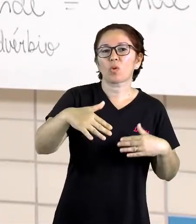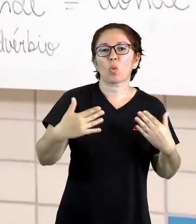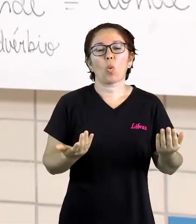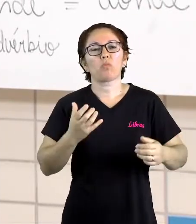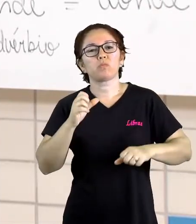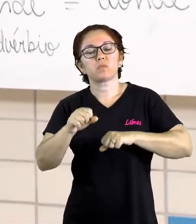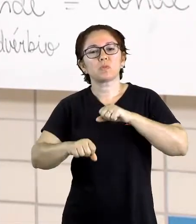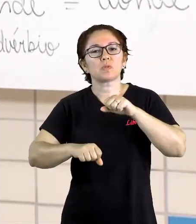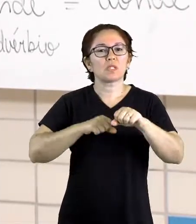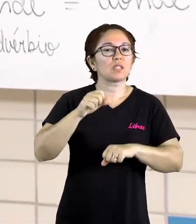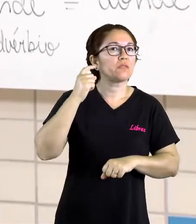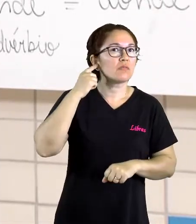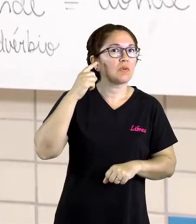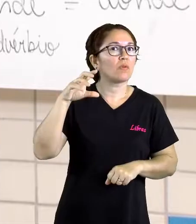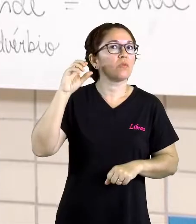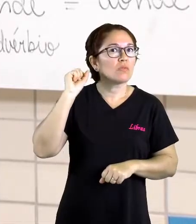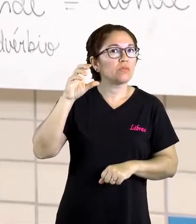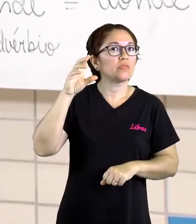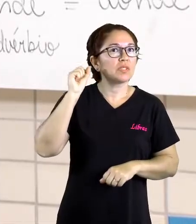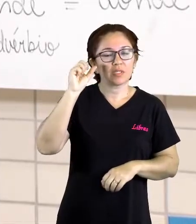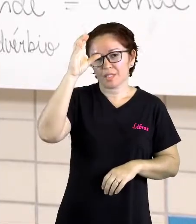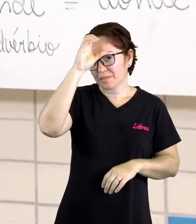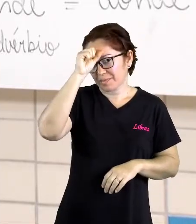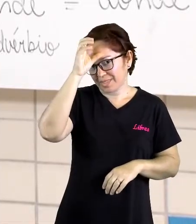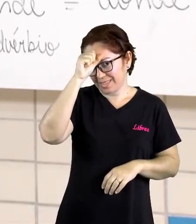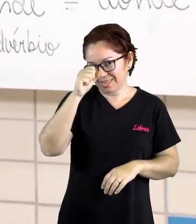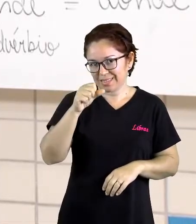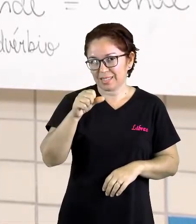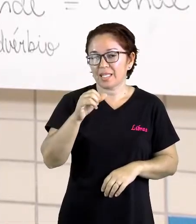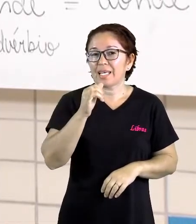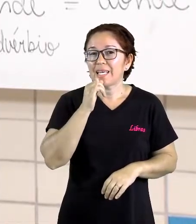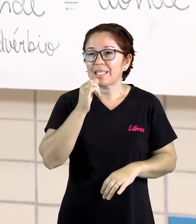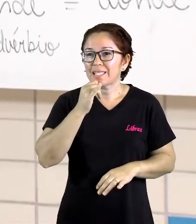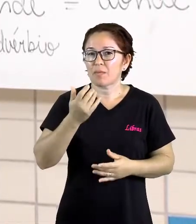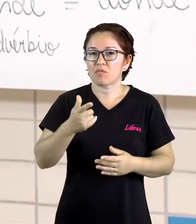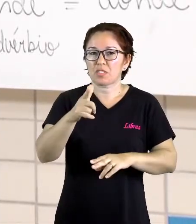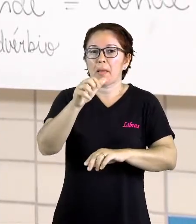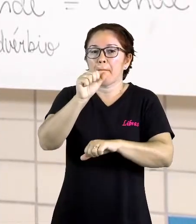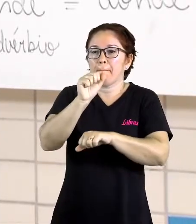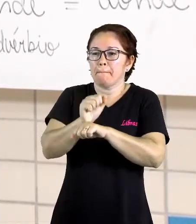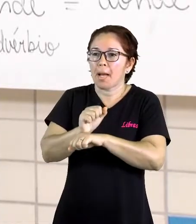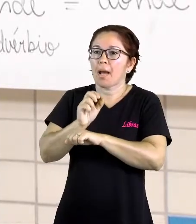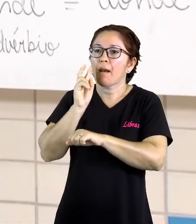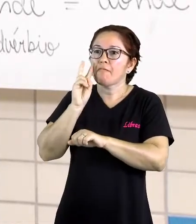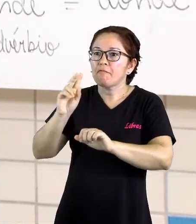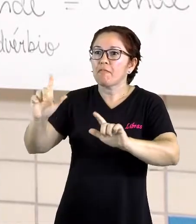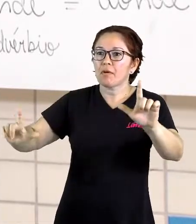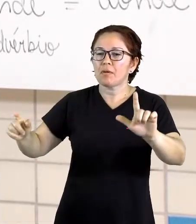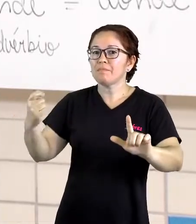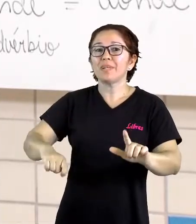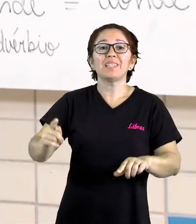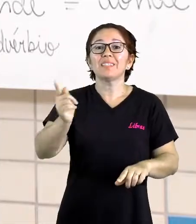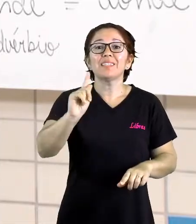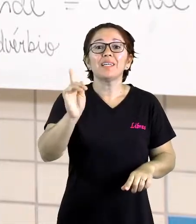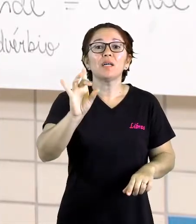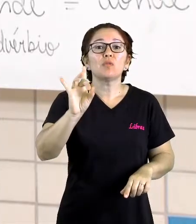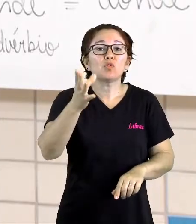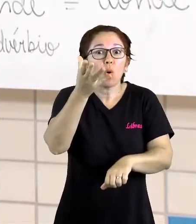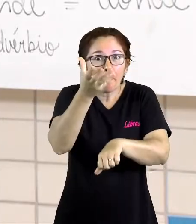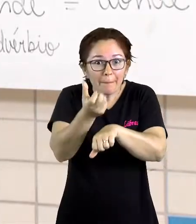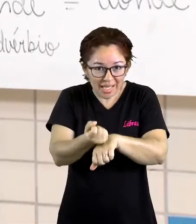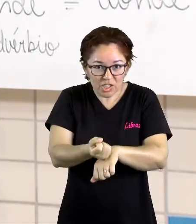parado como você fica para assistir a um vídeo. O podcast ele tem essa vantagem. Experimentem. Quem ainda